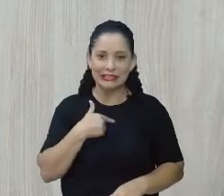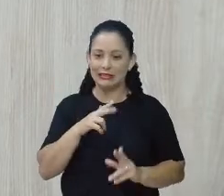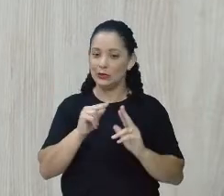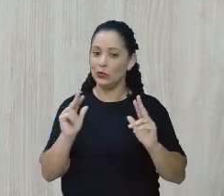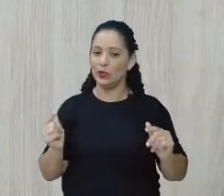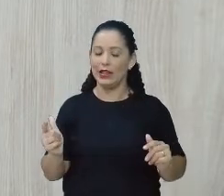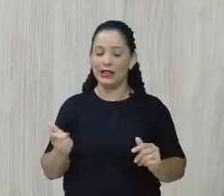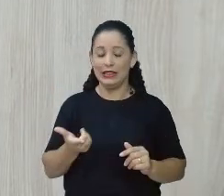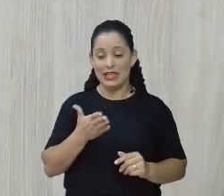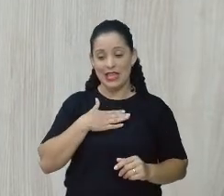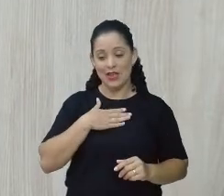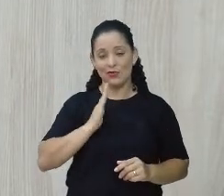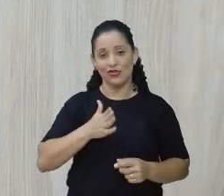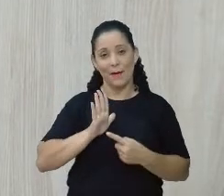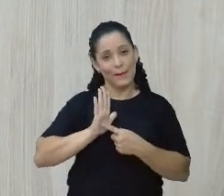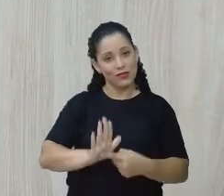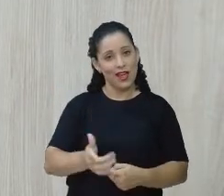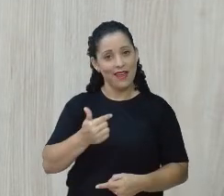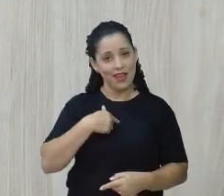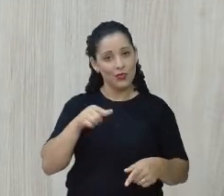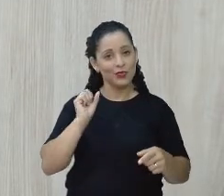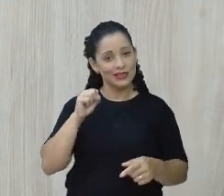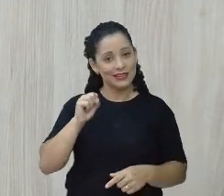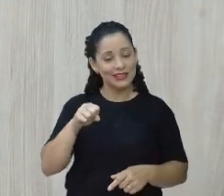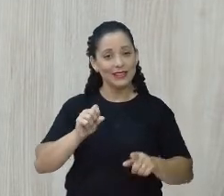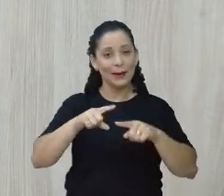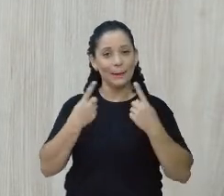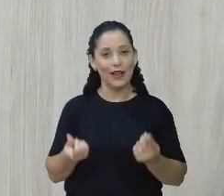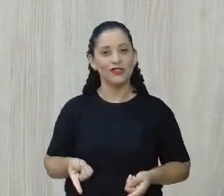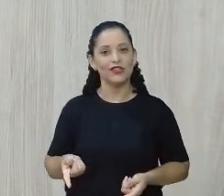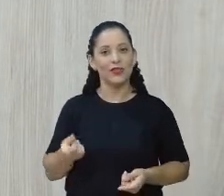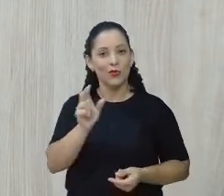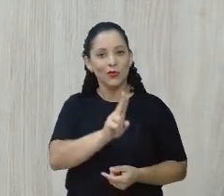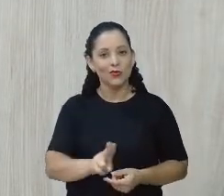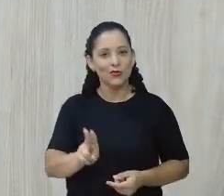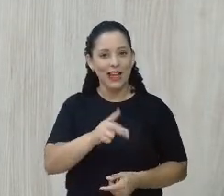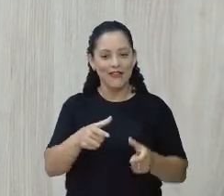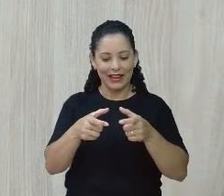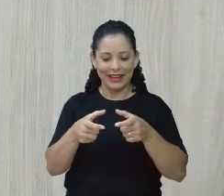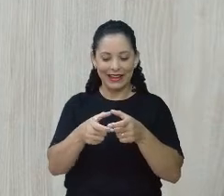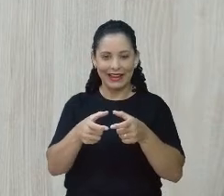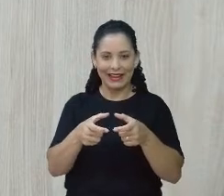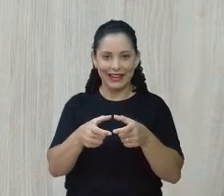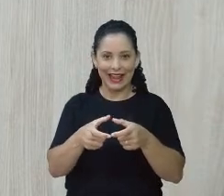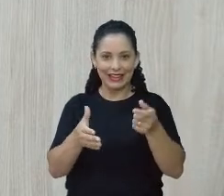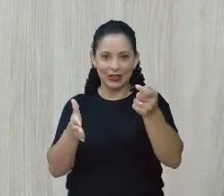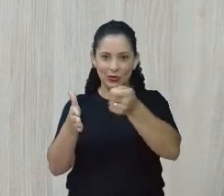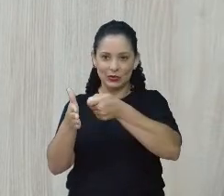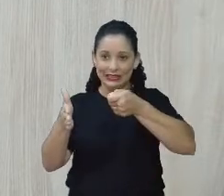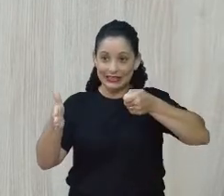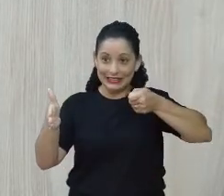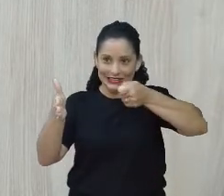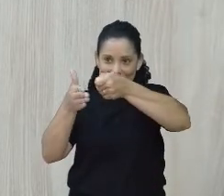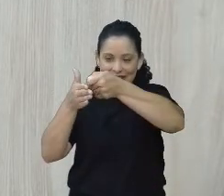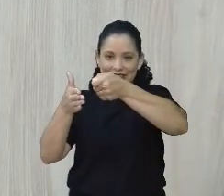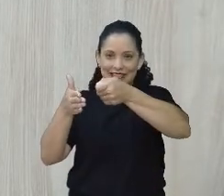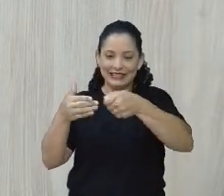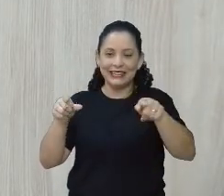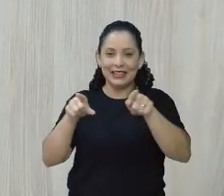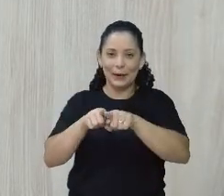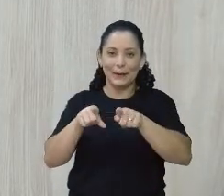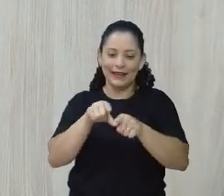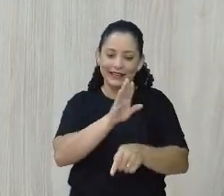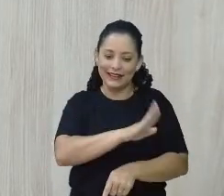Dizer que não só usei orelhão, como eu andava com cartão. E que eu usei orelhão com ficha quando era criança. Então, assim, né?